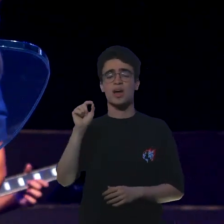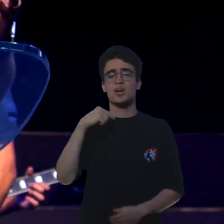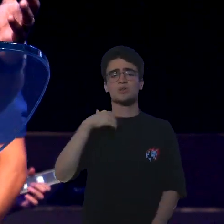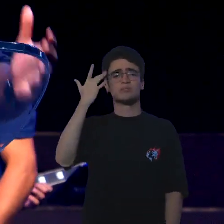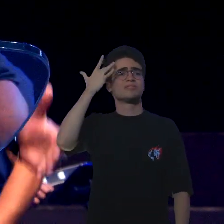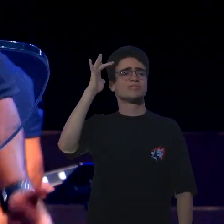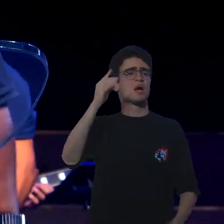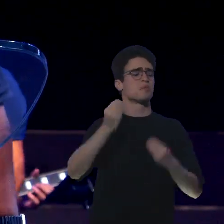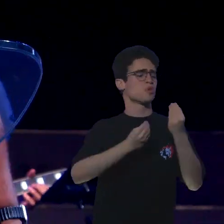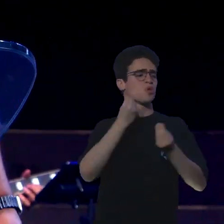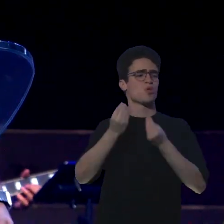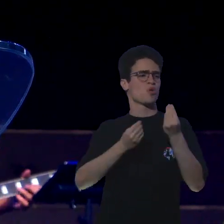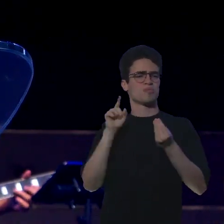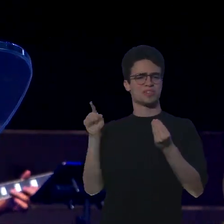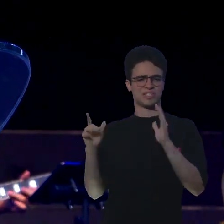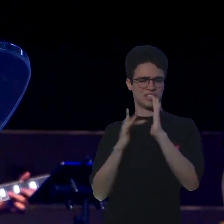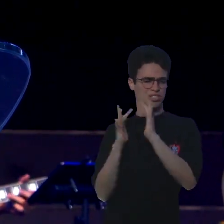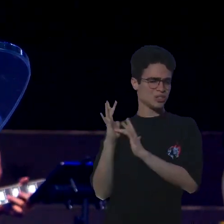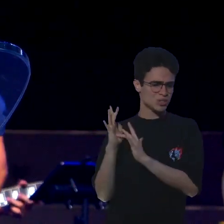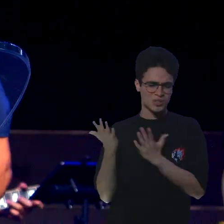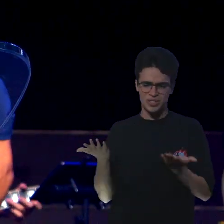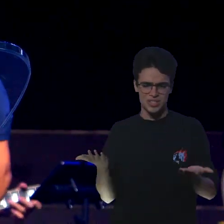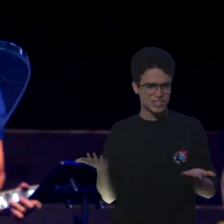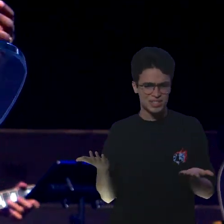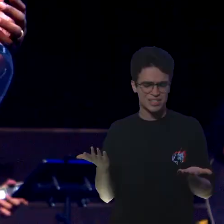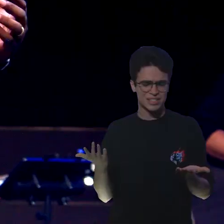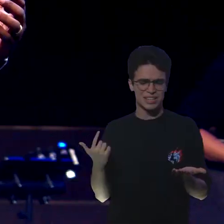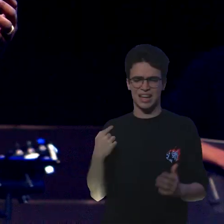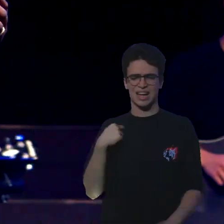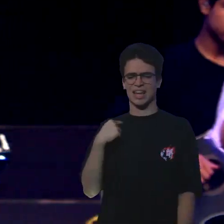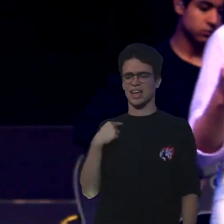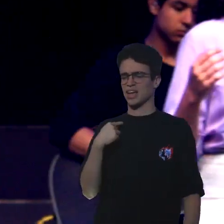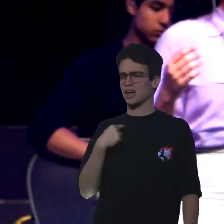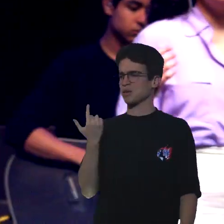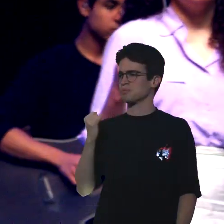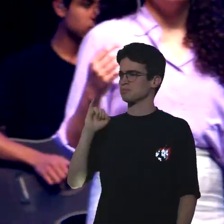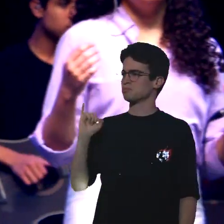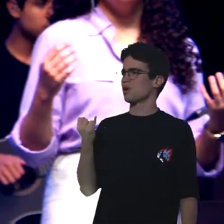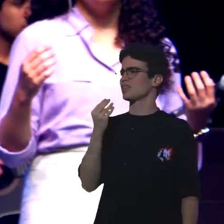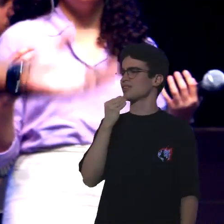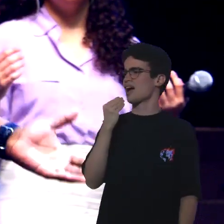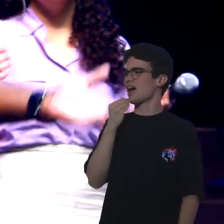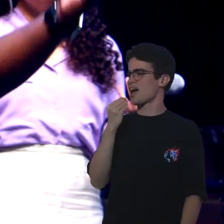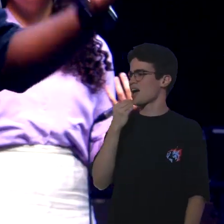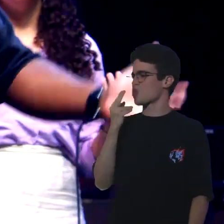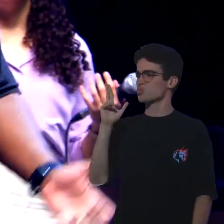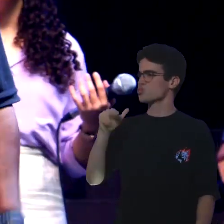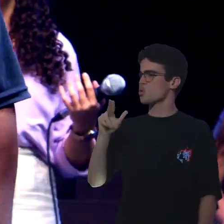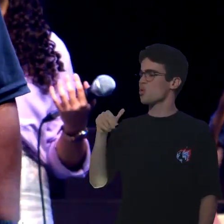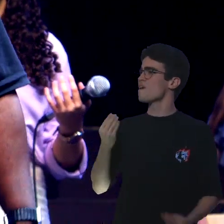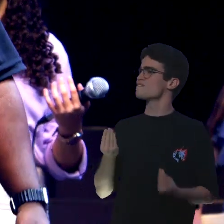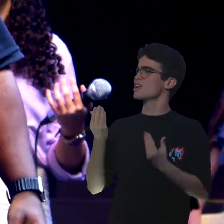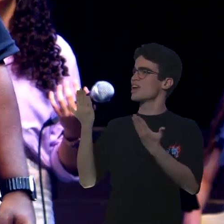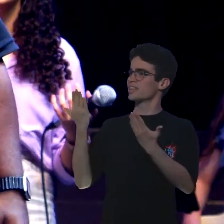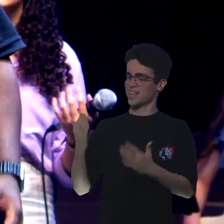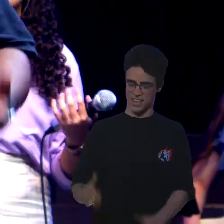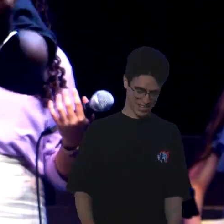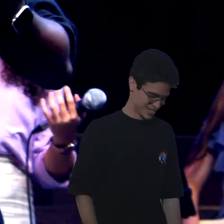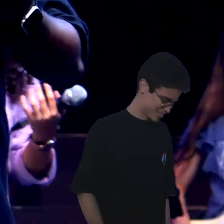quem é esse Jesus, nunca teve a possibilidade de entregar a vida para Ele